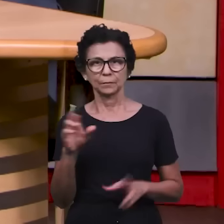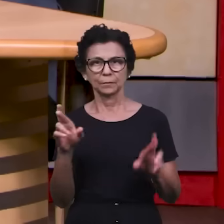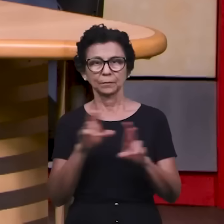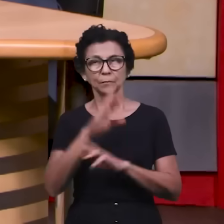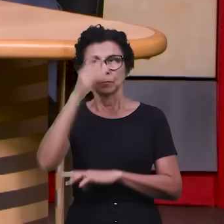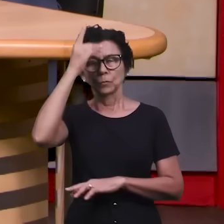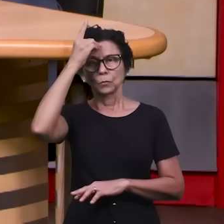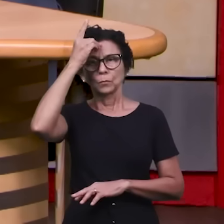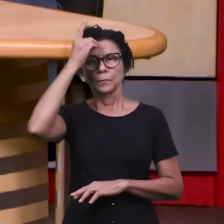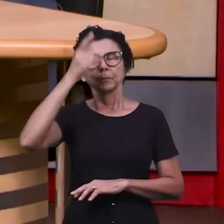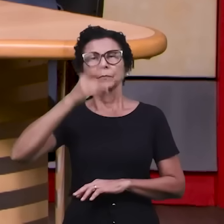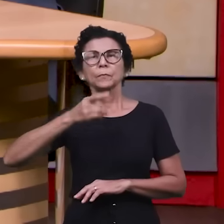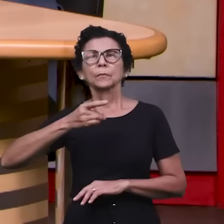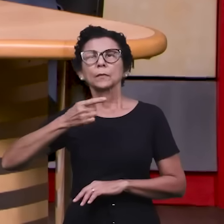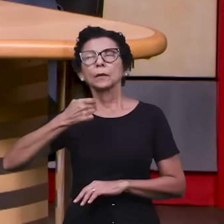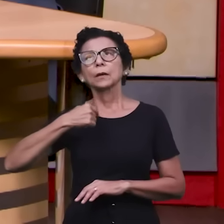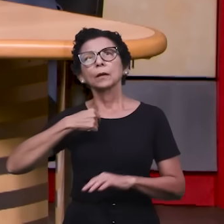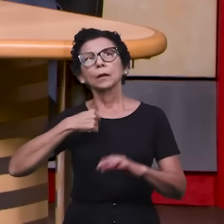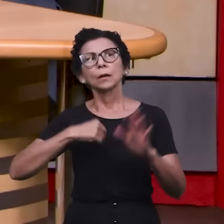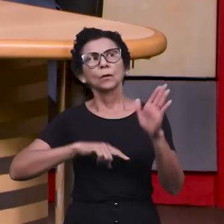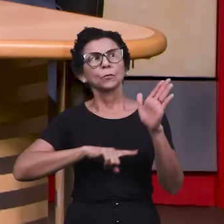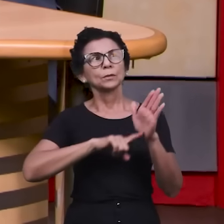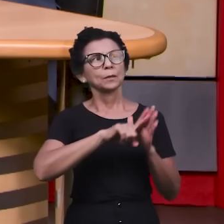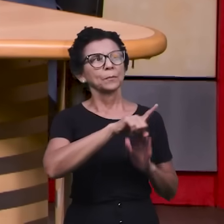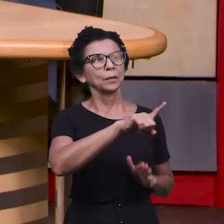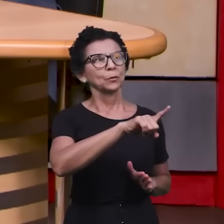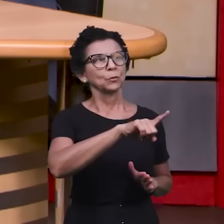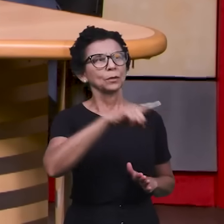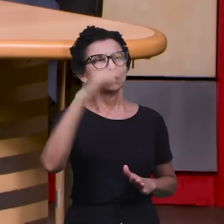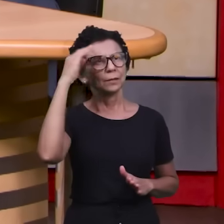pergunta pensando em outra coisa e ele foi